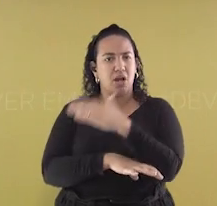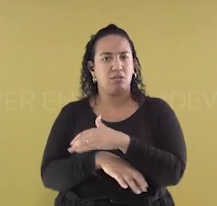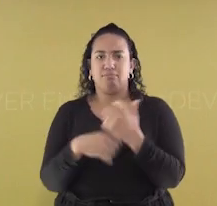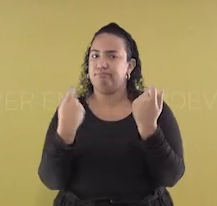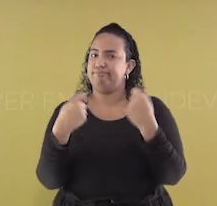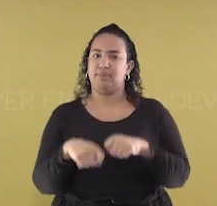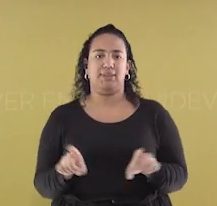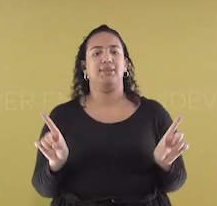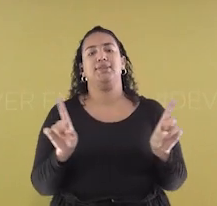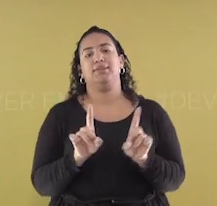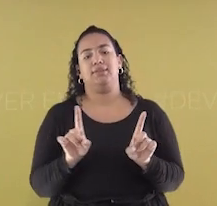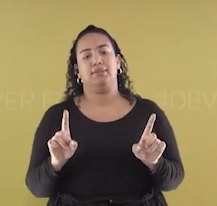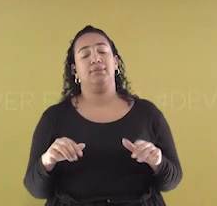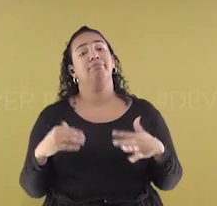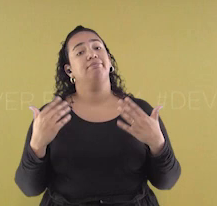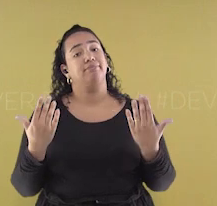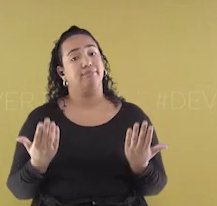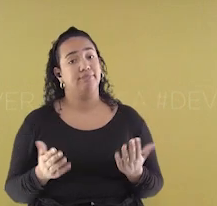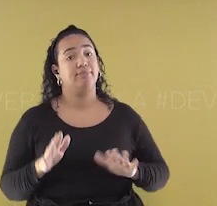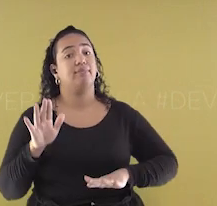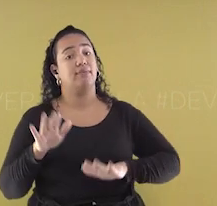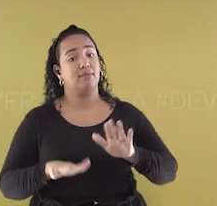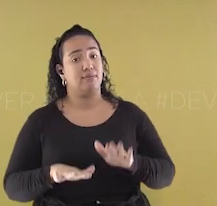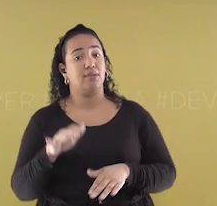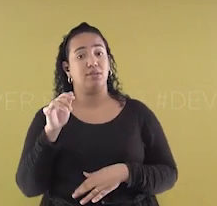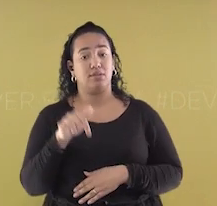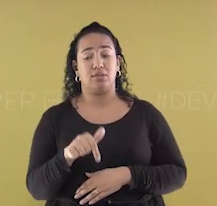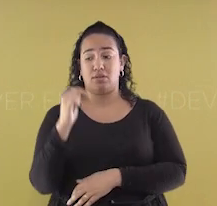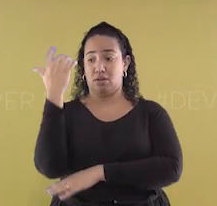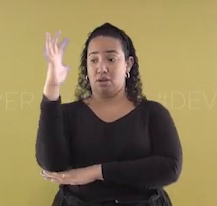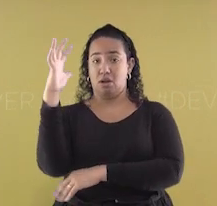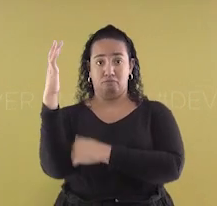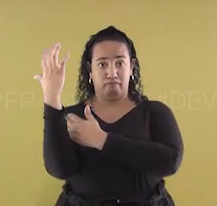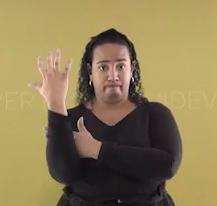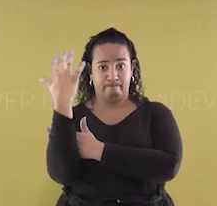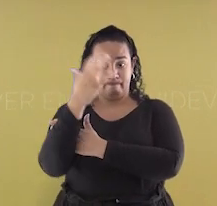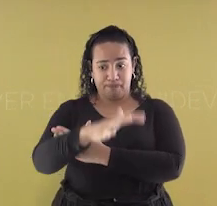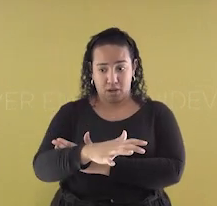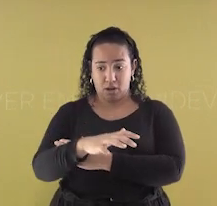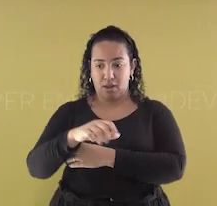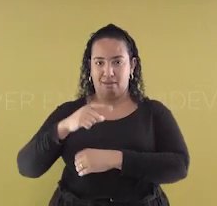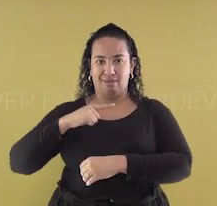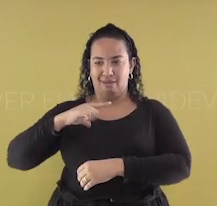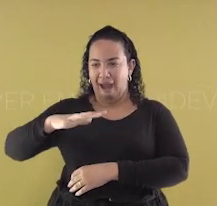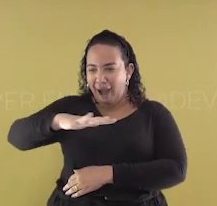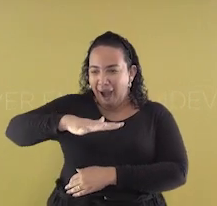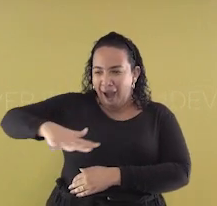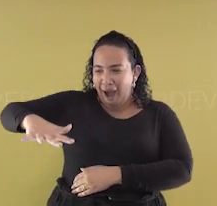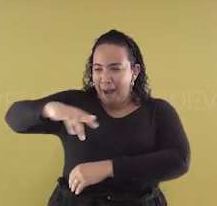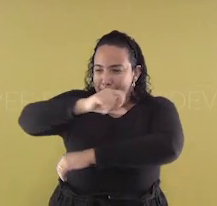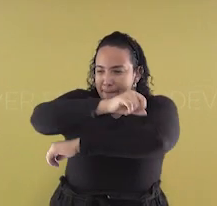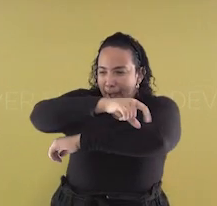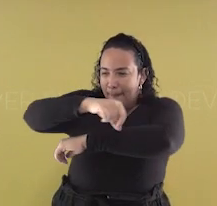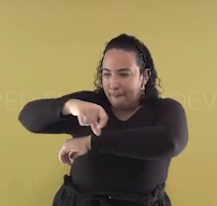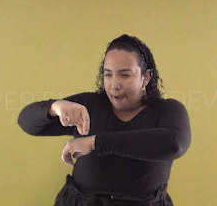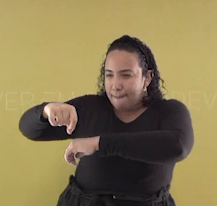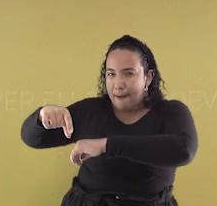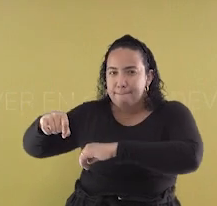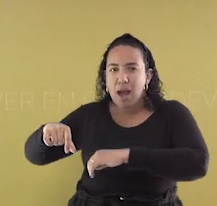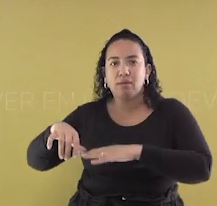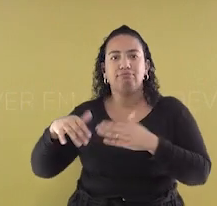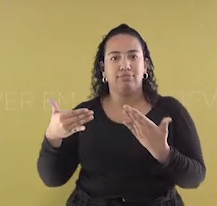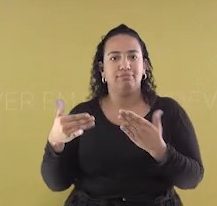dia? Muitas vezes, a forma como são feitos esses desmatamentos para abrirem espaços para a plantação,